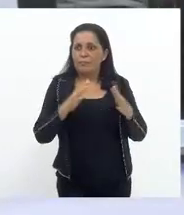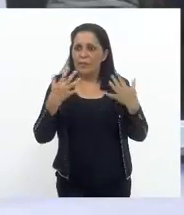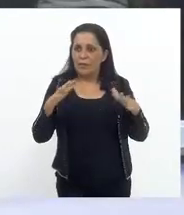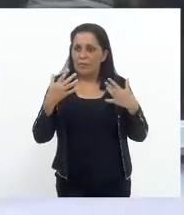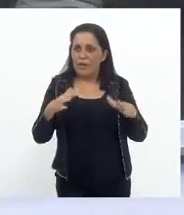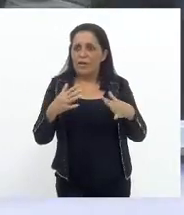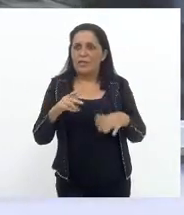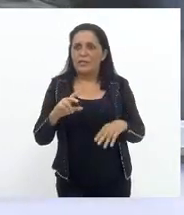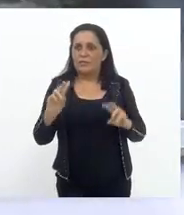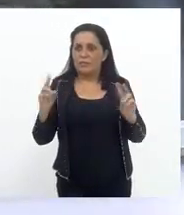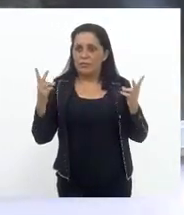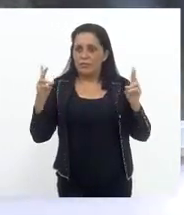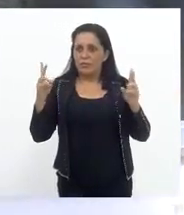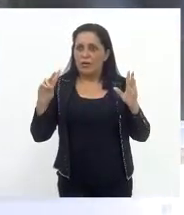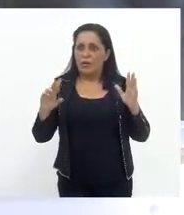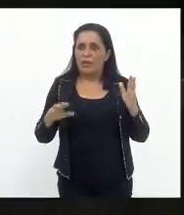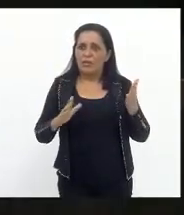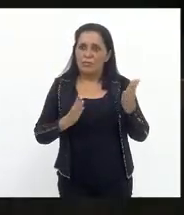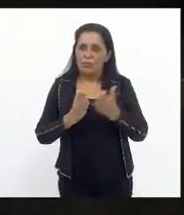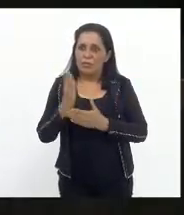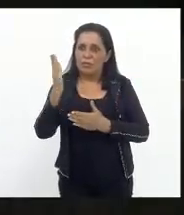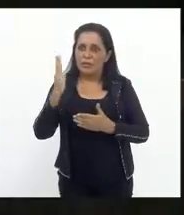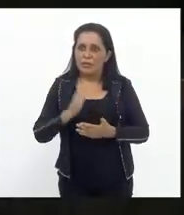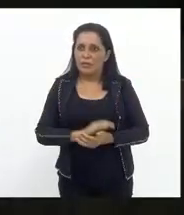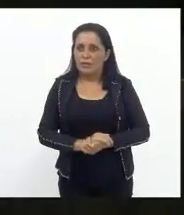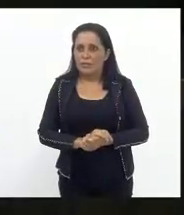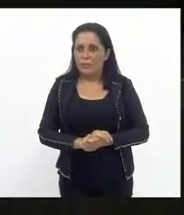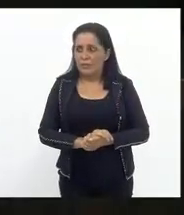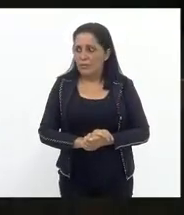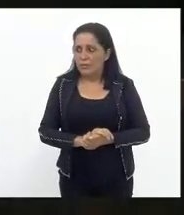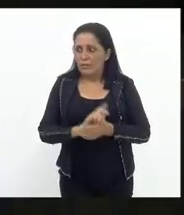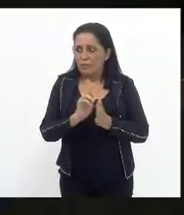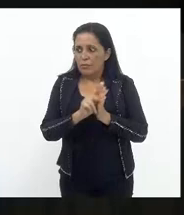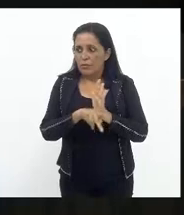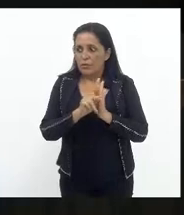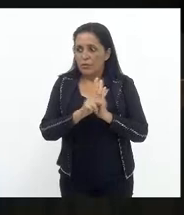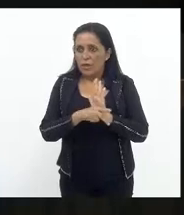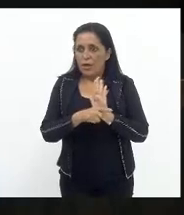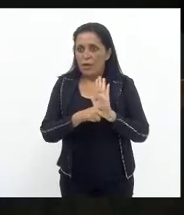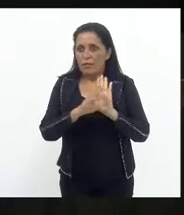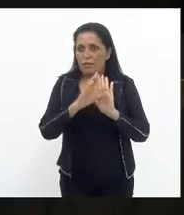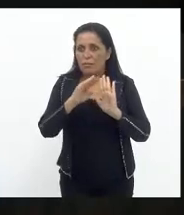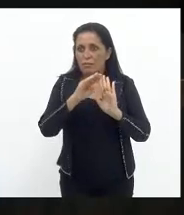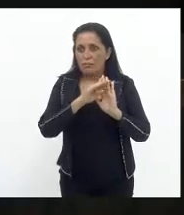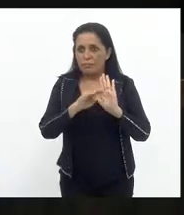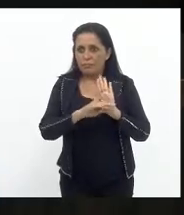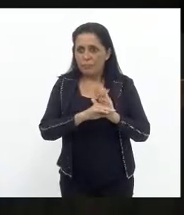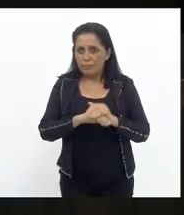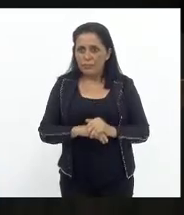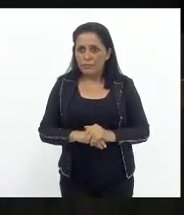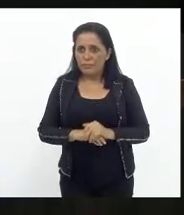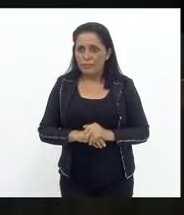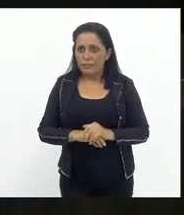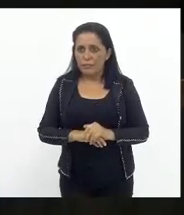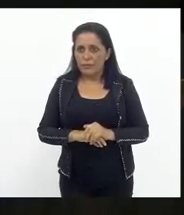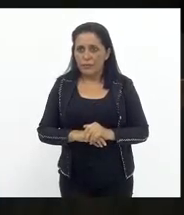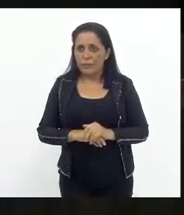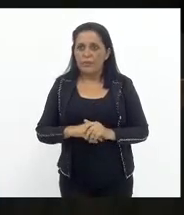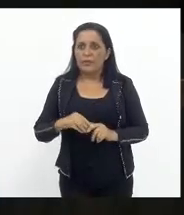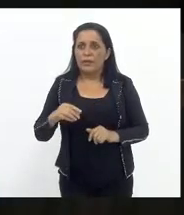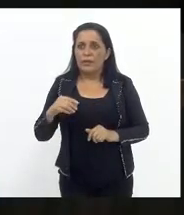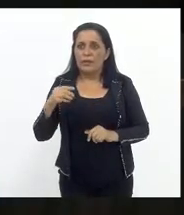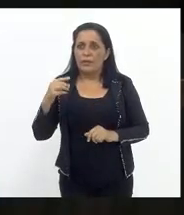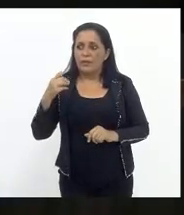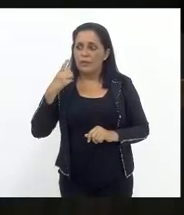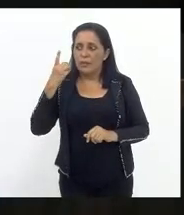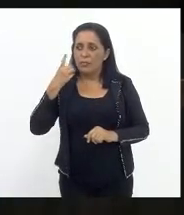da aprovação em primeira discussão do projeto em pauta. Próximo orador inscrito é o nobre deputado Eliomar